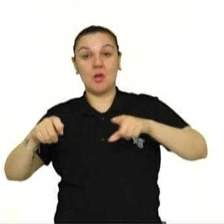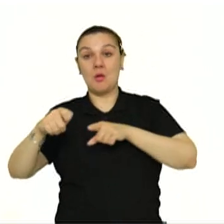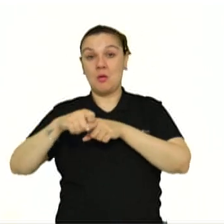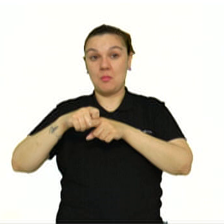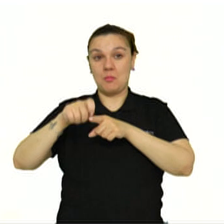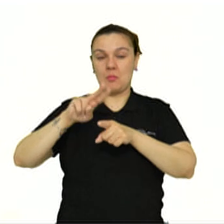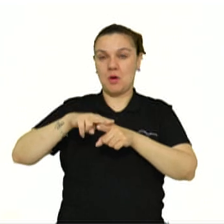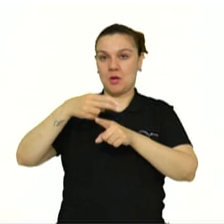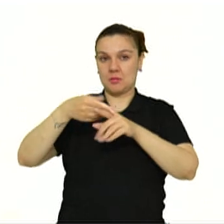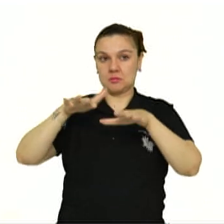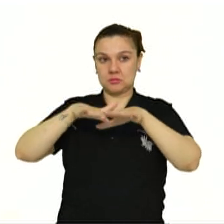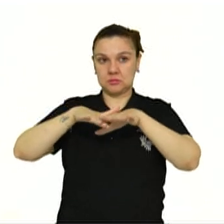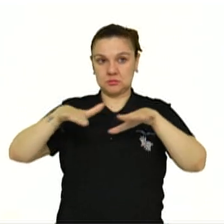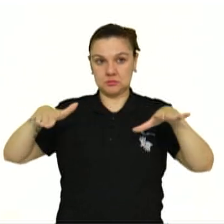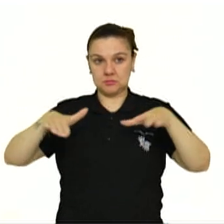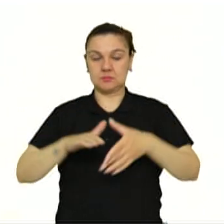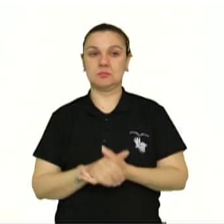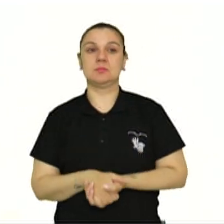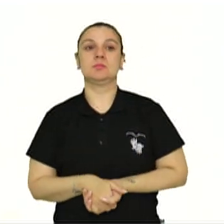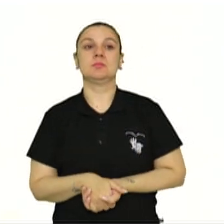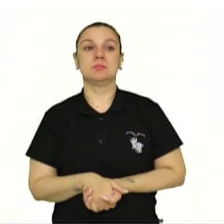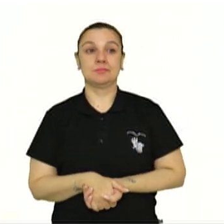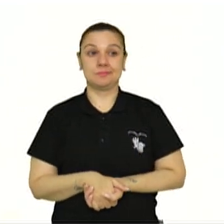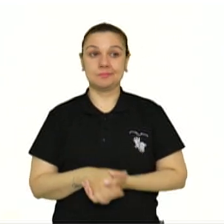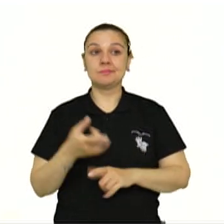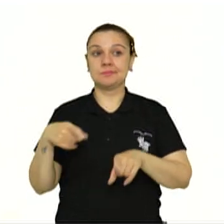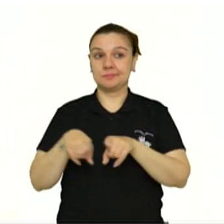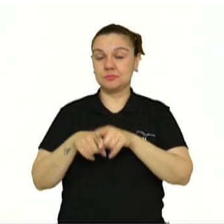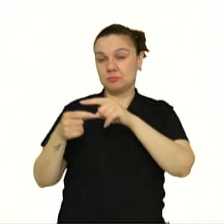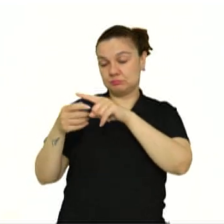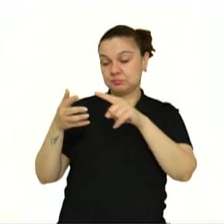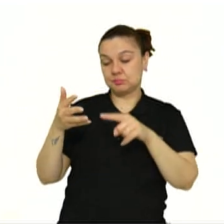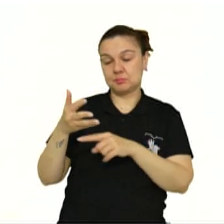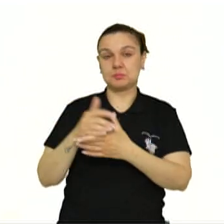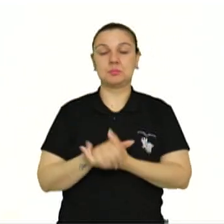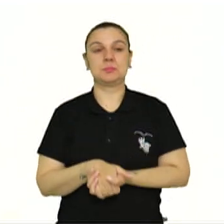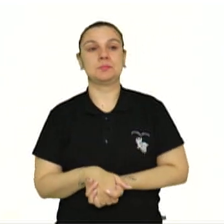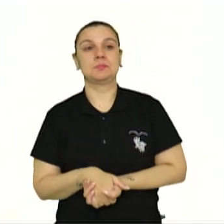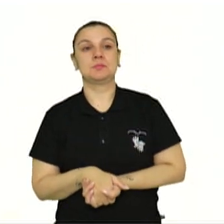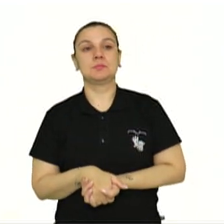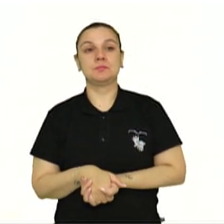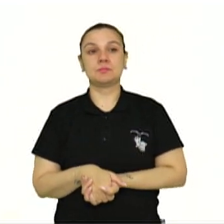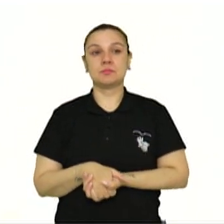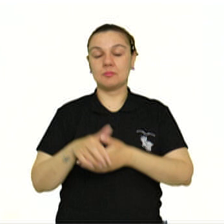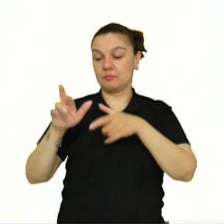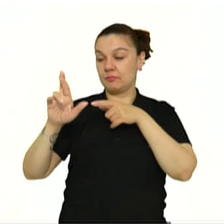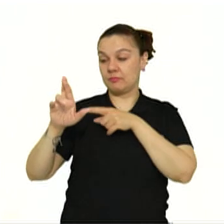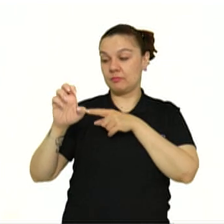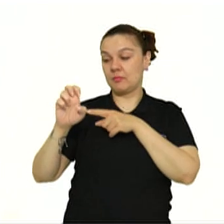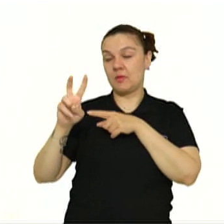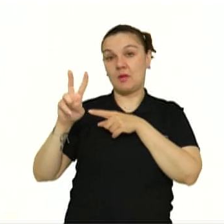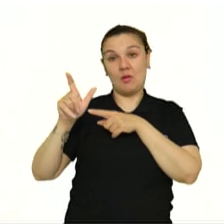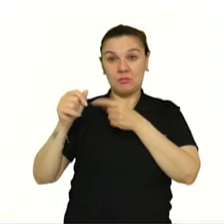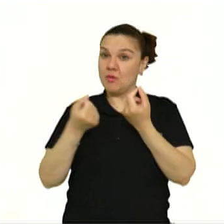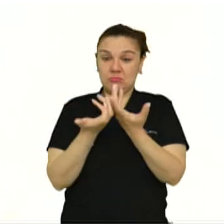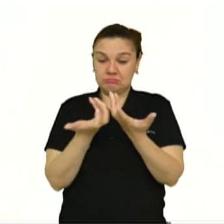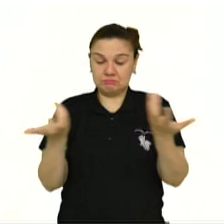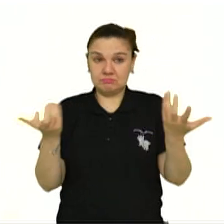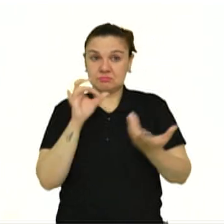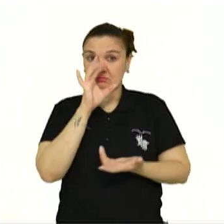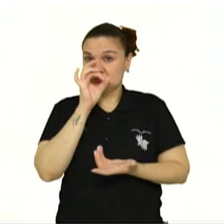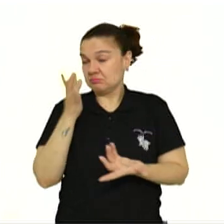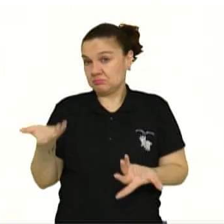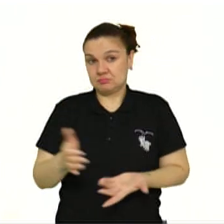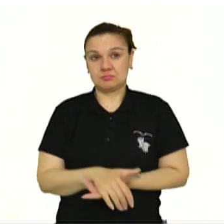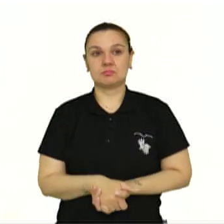sintética, carpete ou lama asfáltica, né, então tem vários desses materiais. E a relva, que é a grama, né, o piso